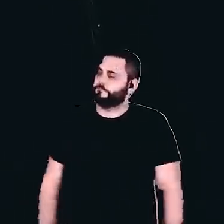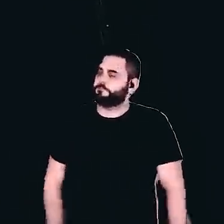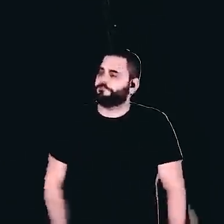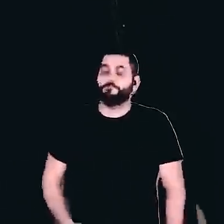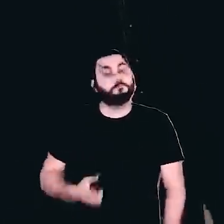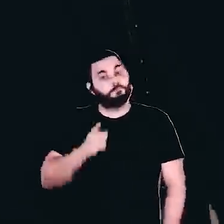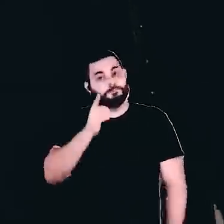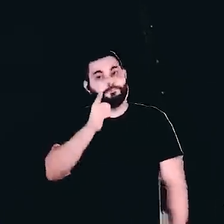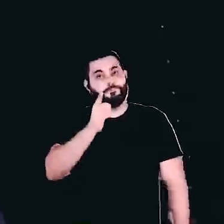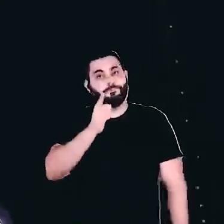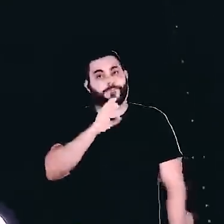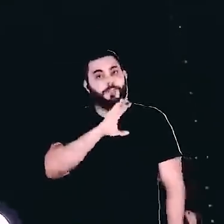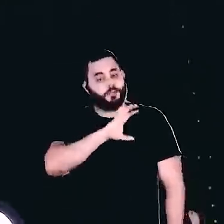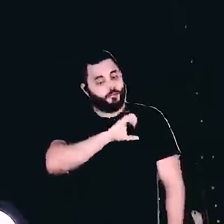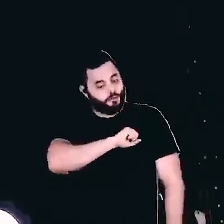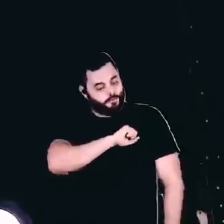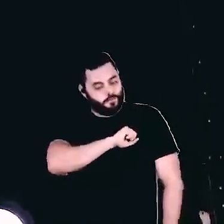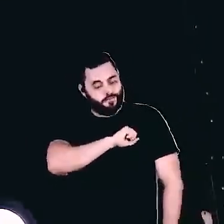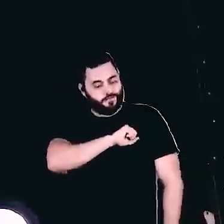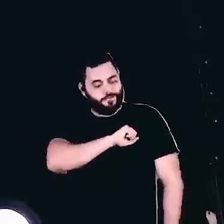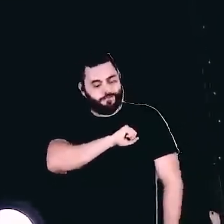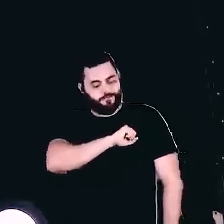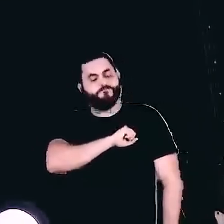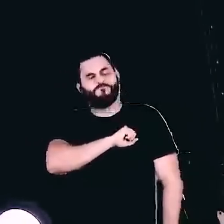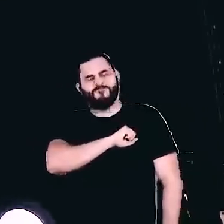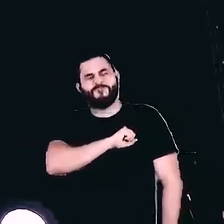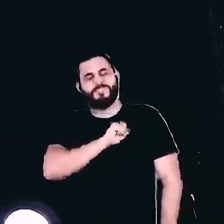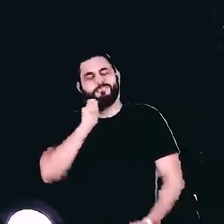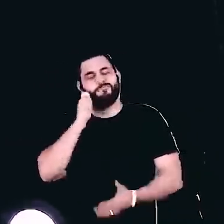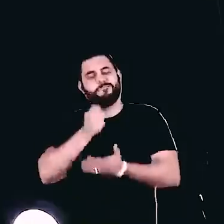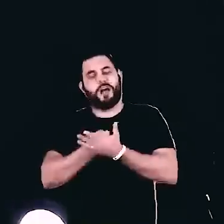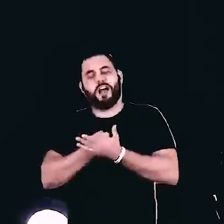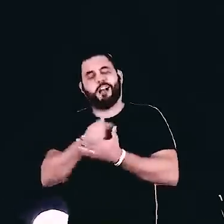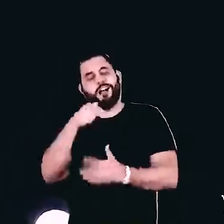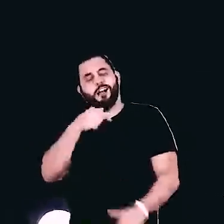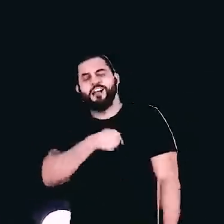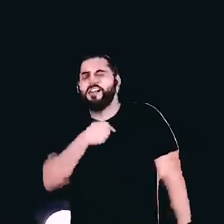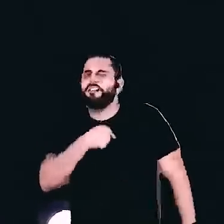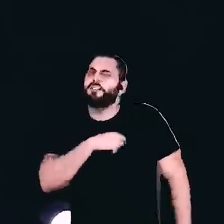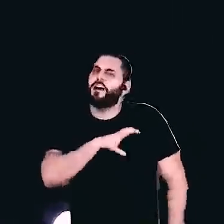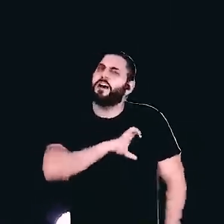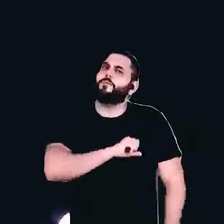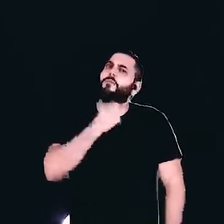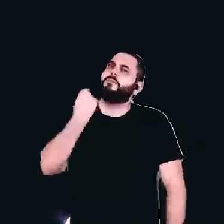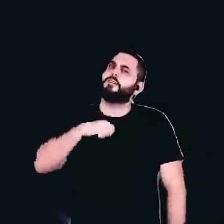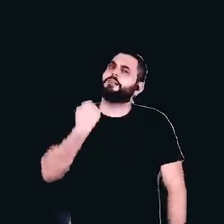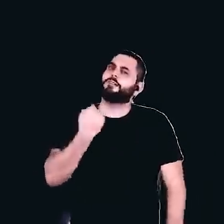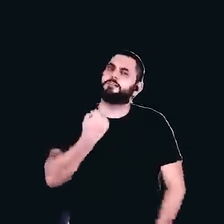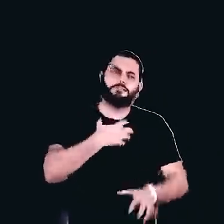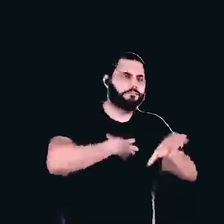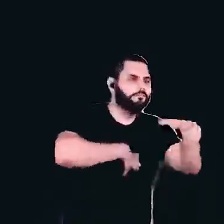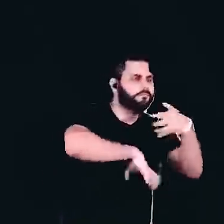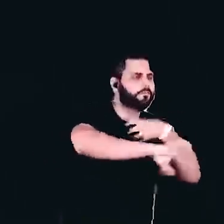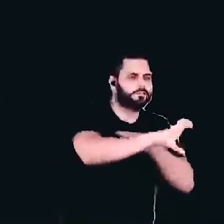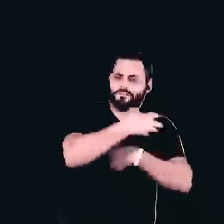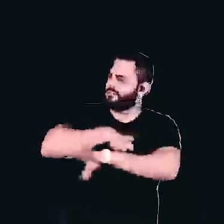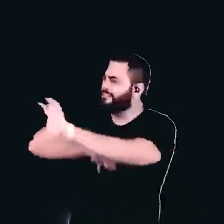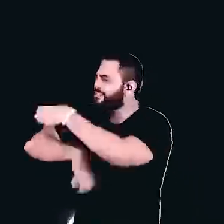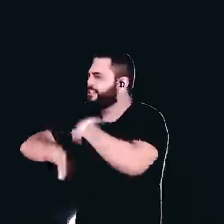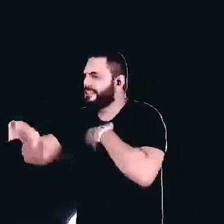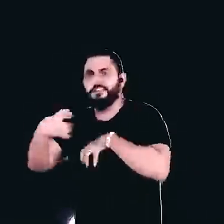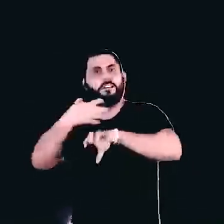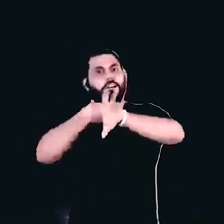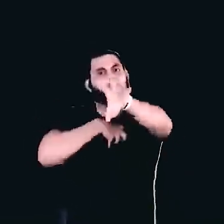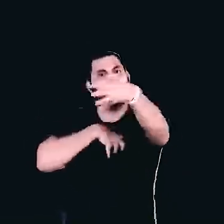É um amor que paga o preço. Esse é o amor que nós precisamos ter uns para com os outros, na nossa casa, na